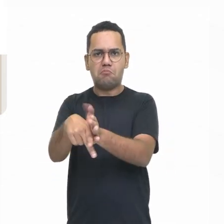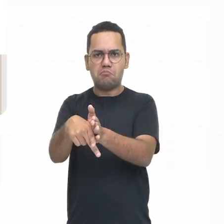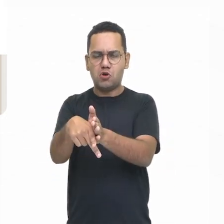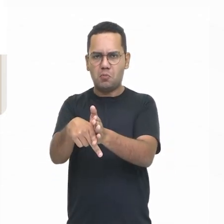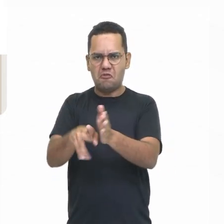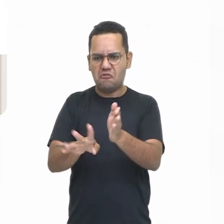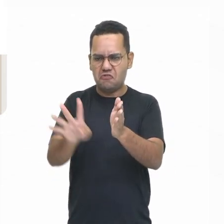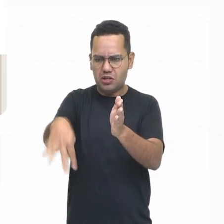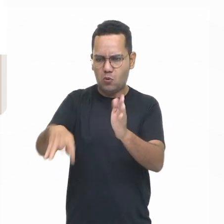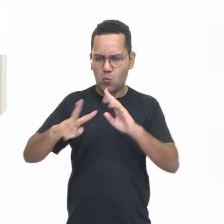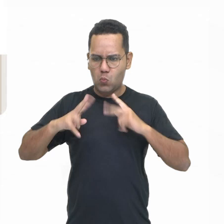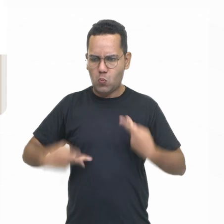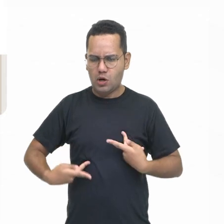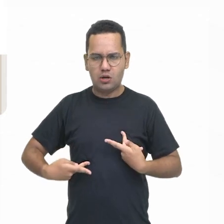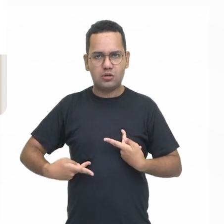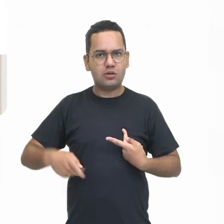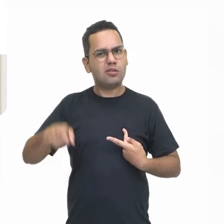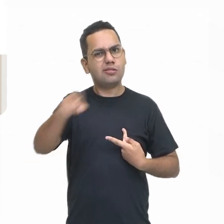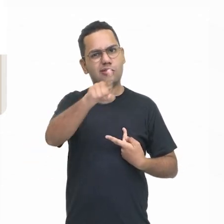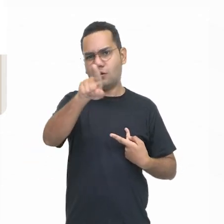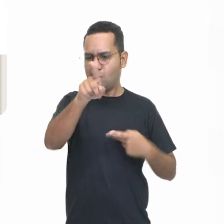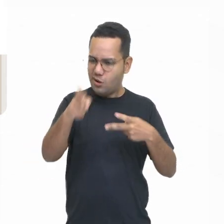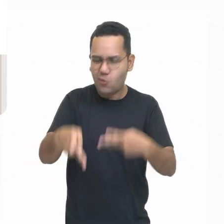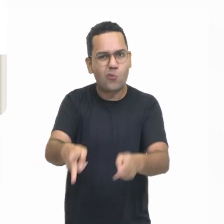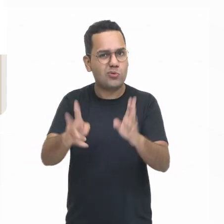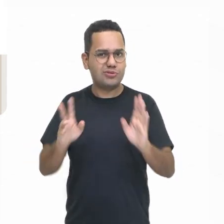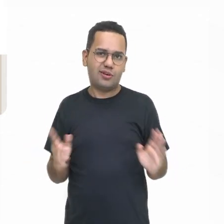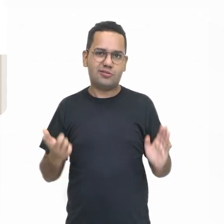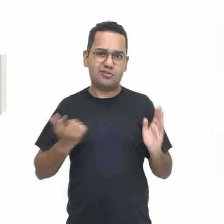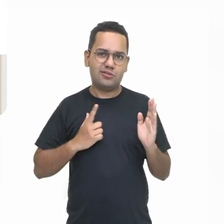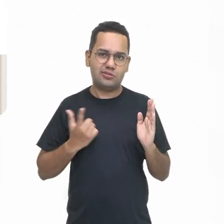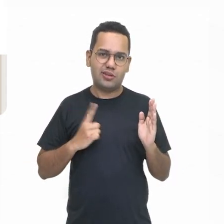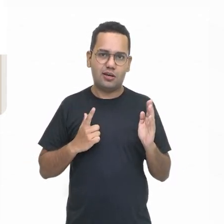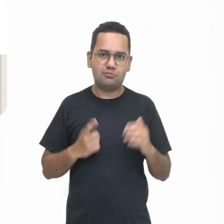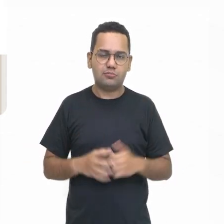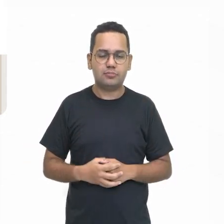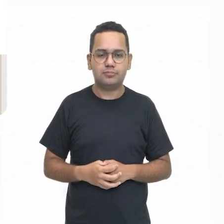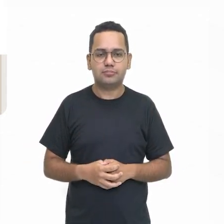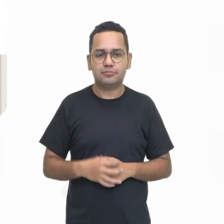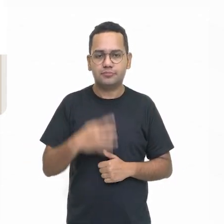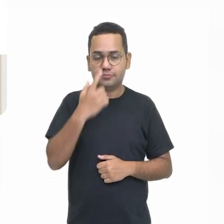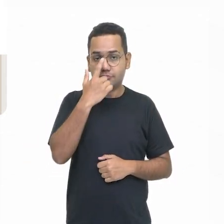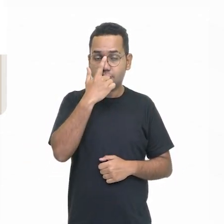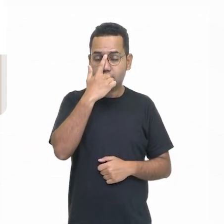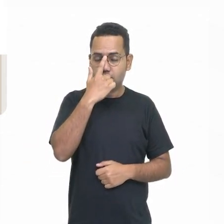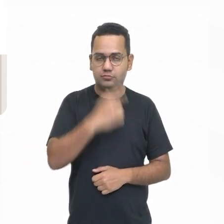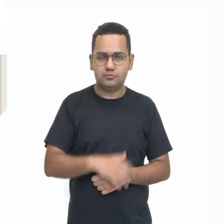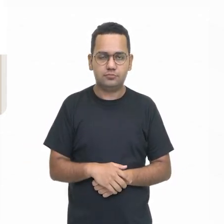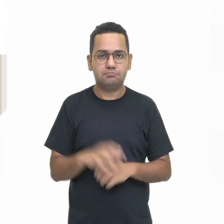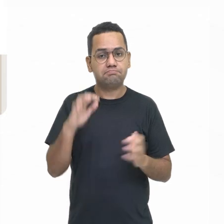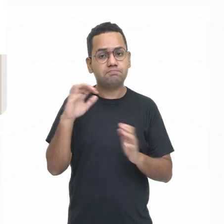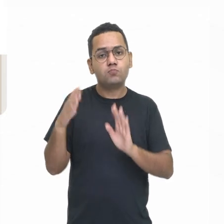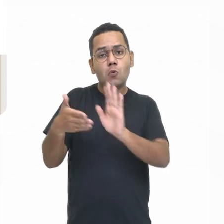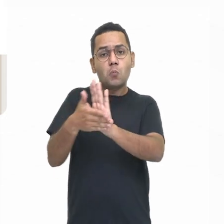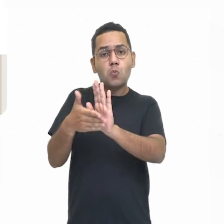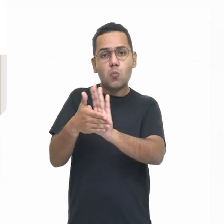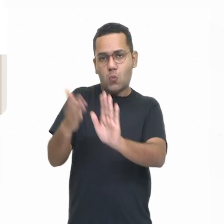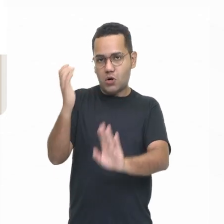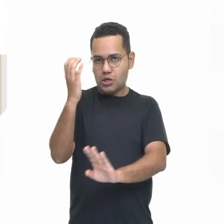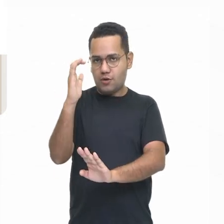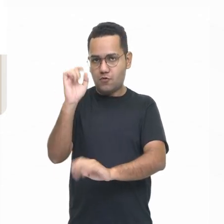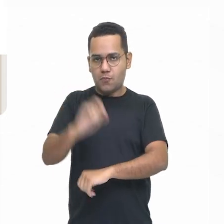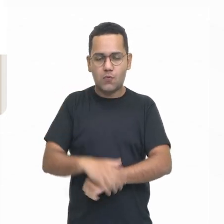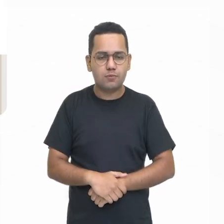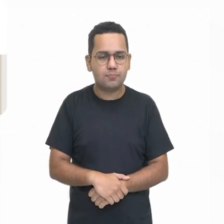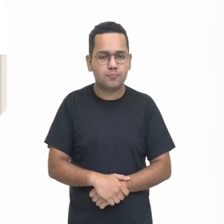está acontecendo. E é importante a gente falar que o que a ciência propõe é que os grandes macacos